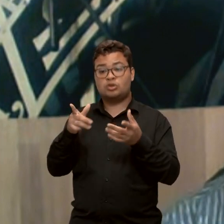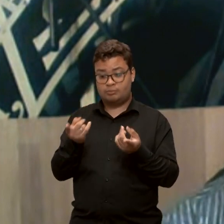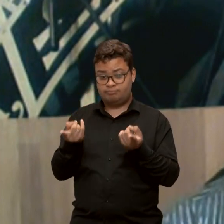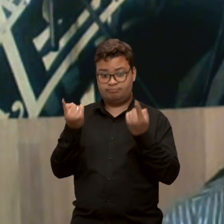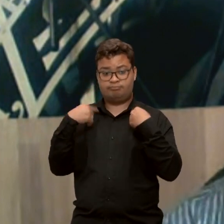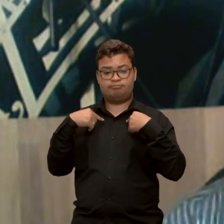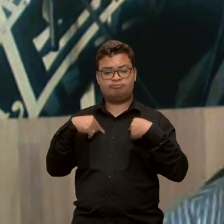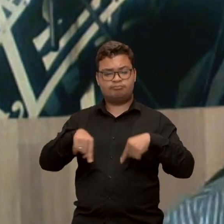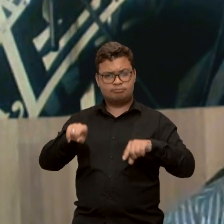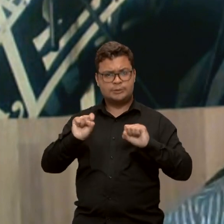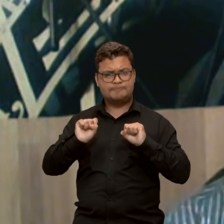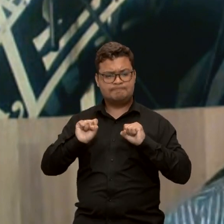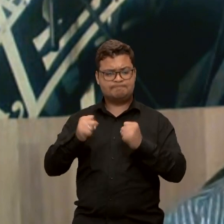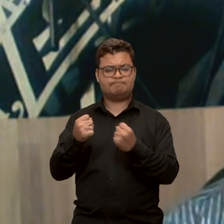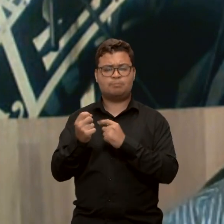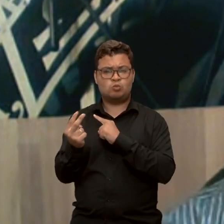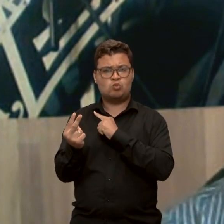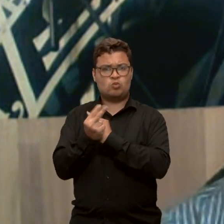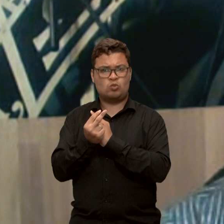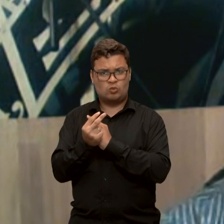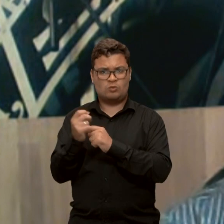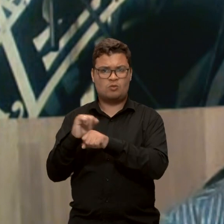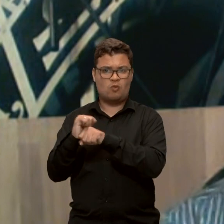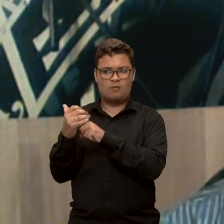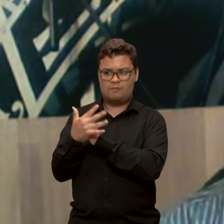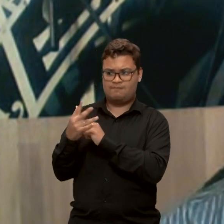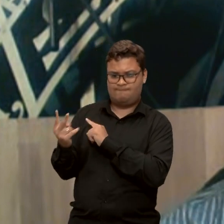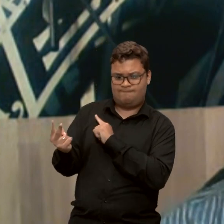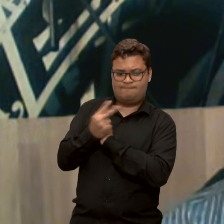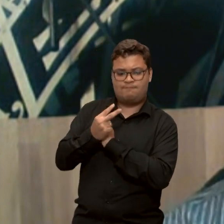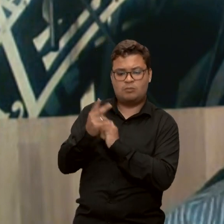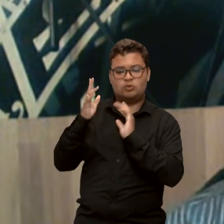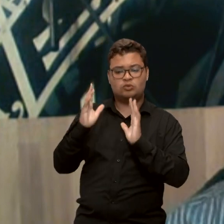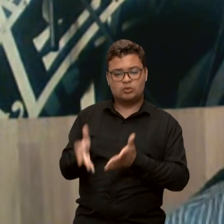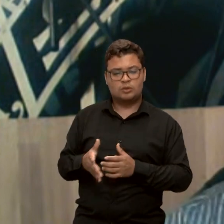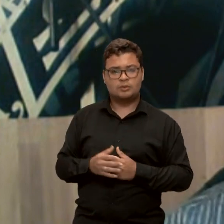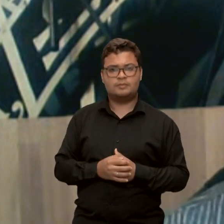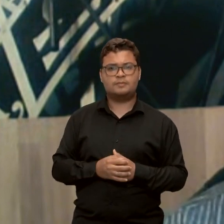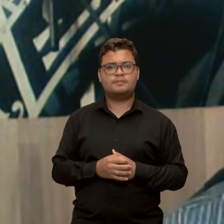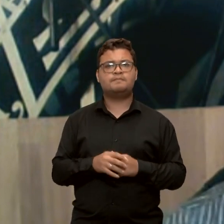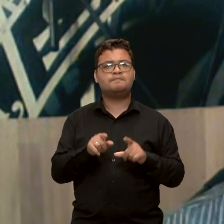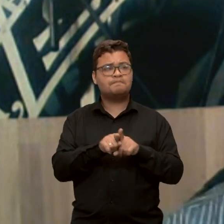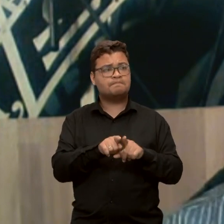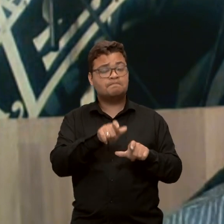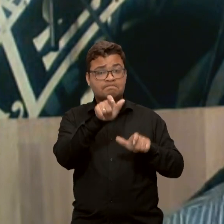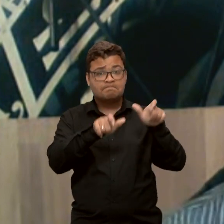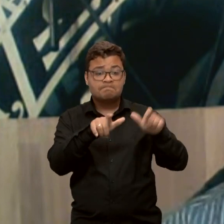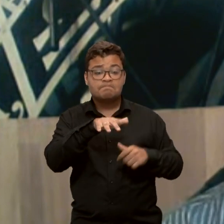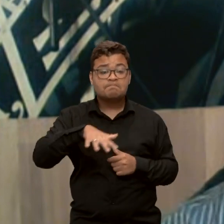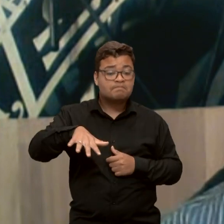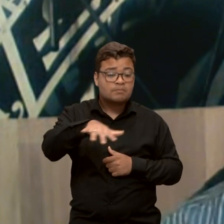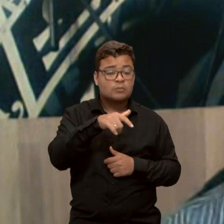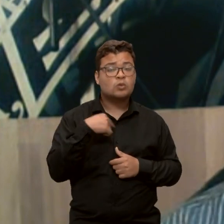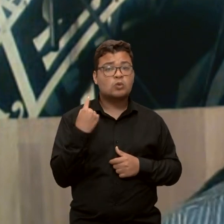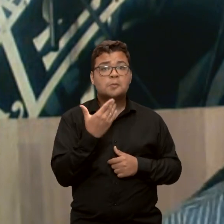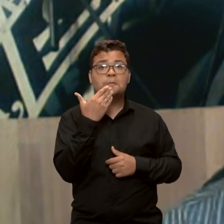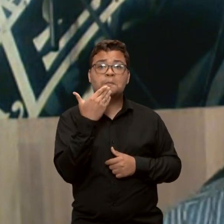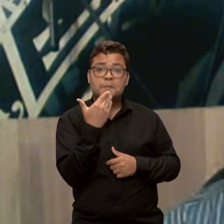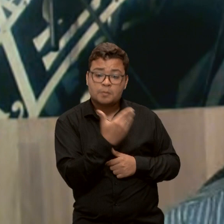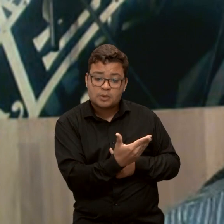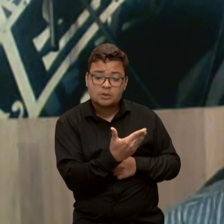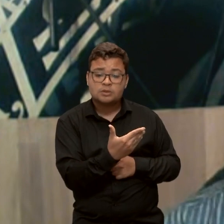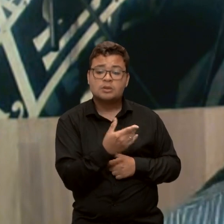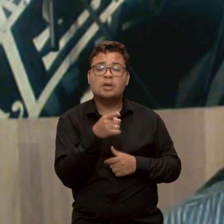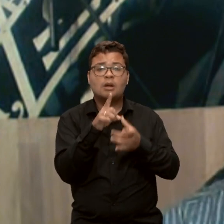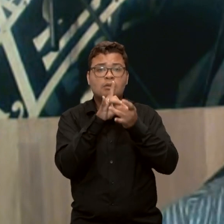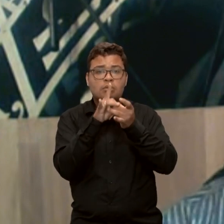a Secretaria Municipal de Saúde, junto com a universidade, fez vários inquéritos de soroprevalência para ver